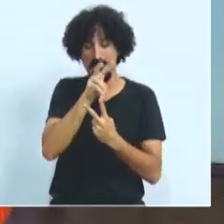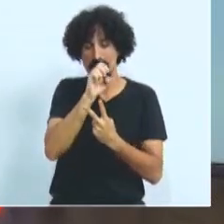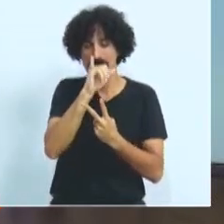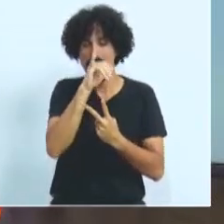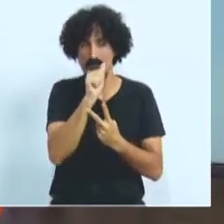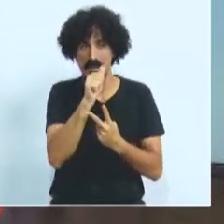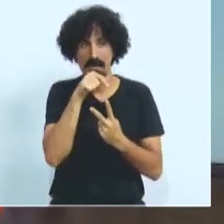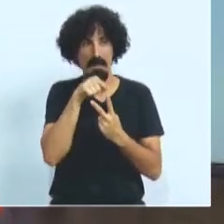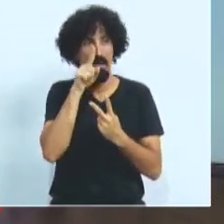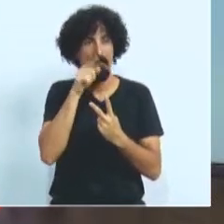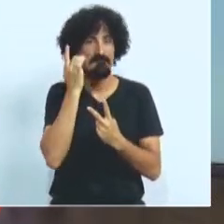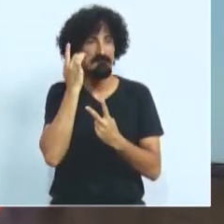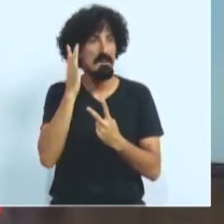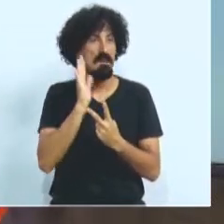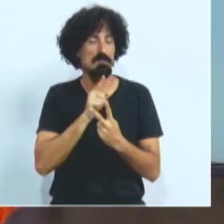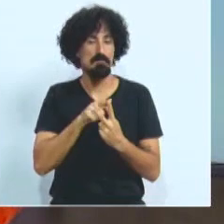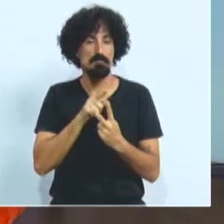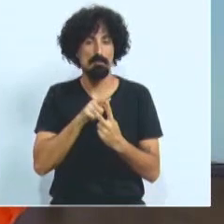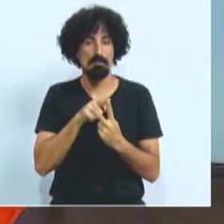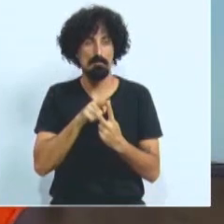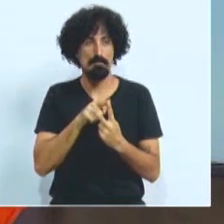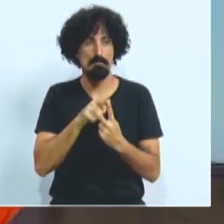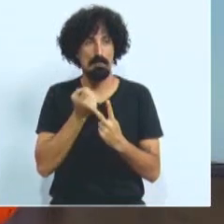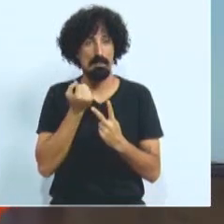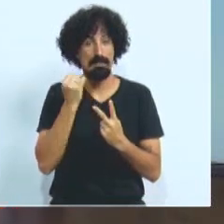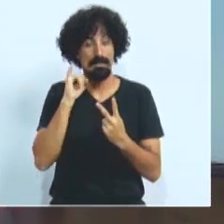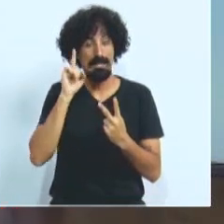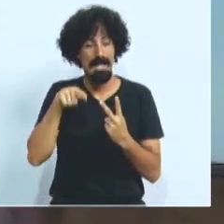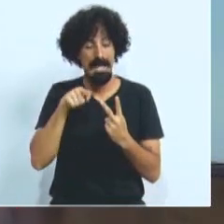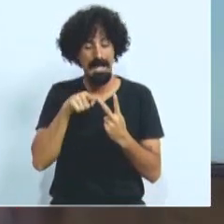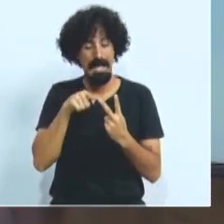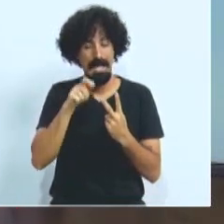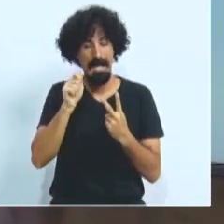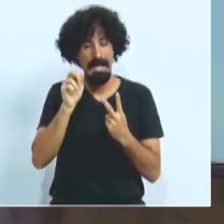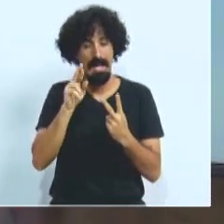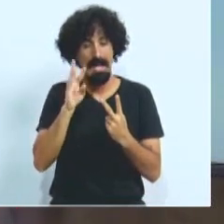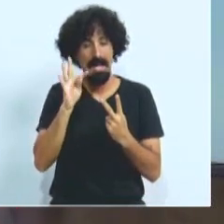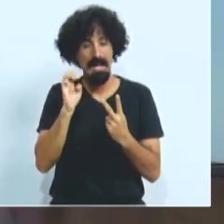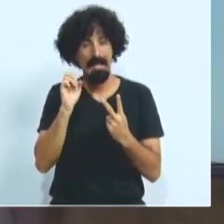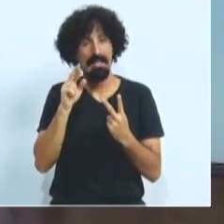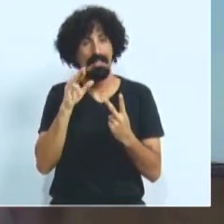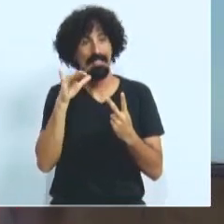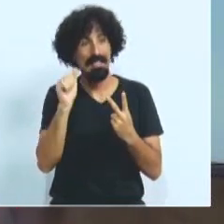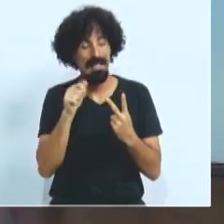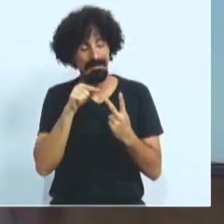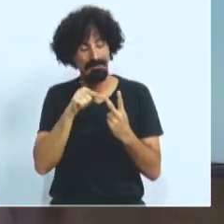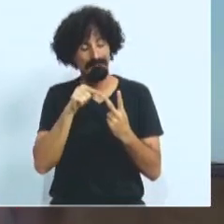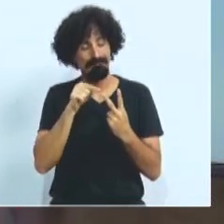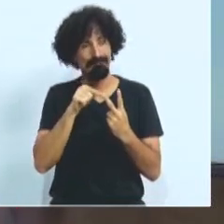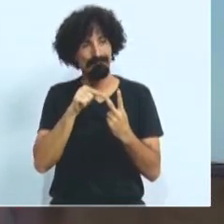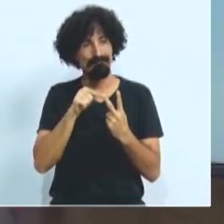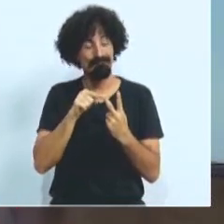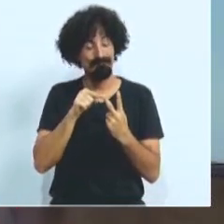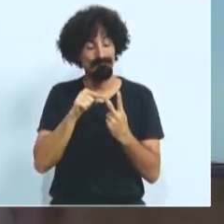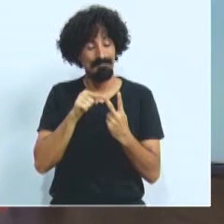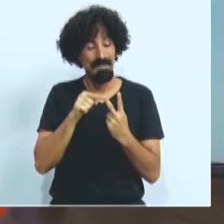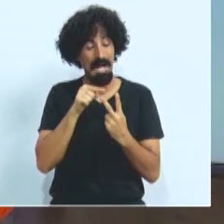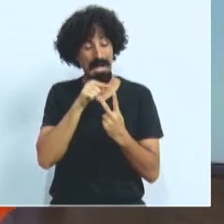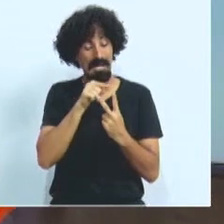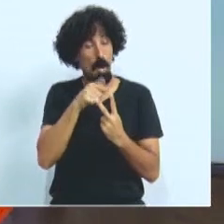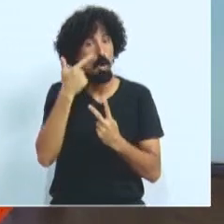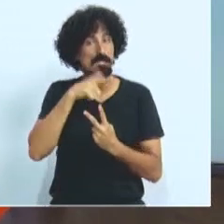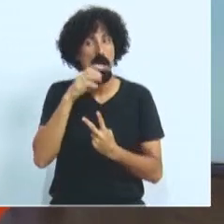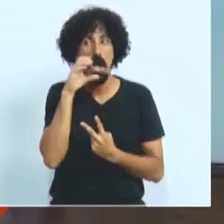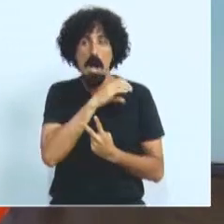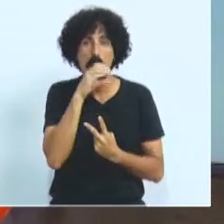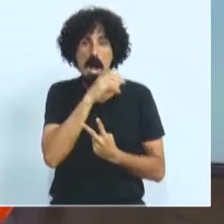o sangue vai estancar, vai resolver o problema. Agora, quando é a situação de uma artéria, que é o sangue